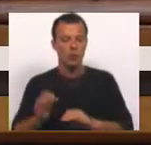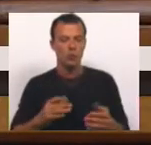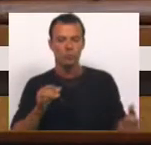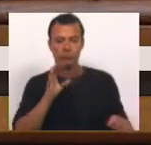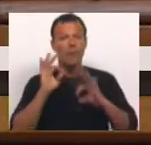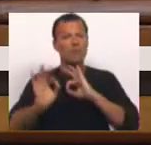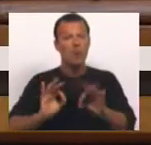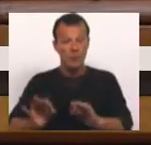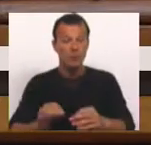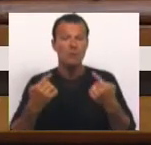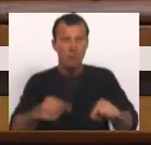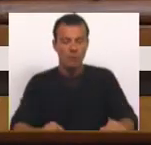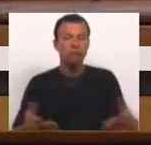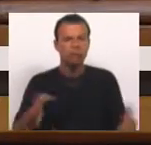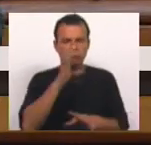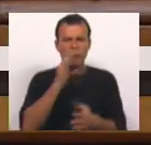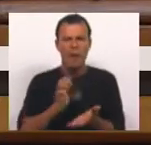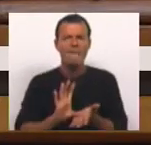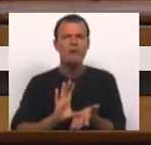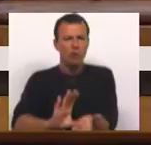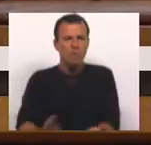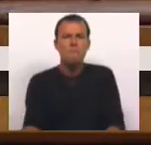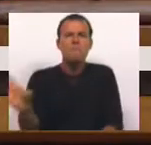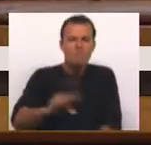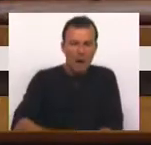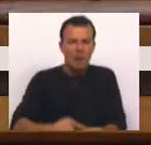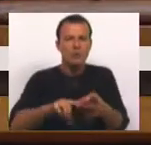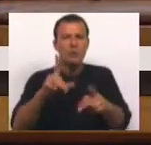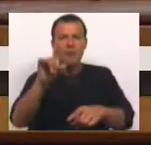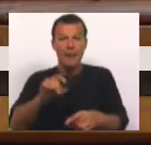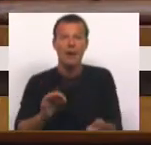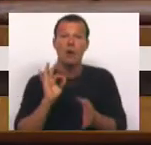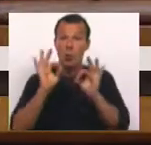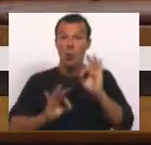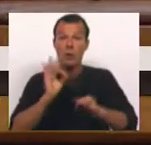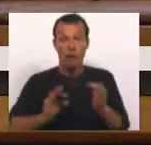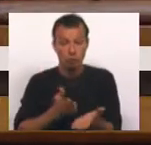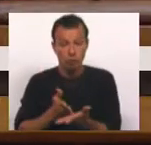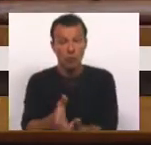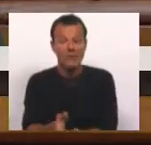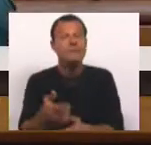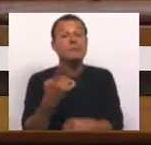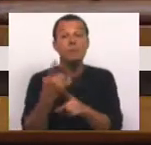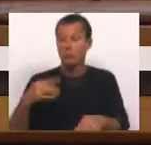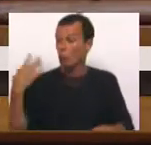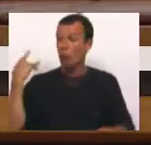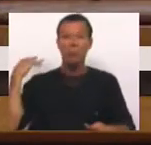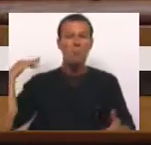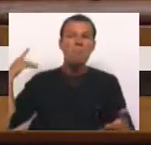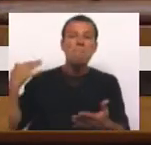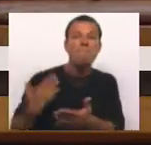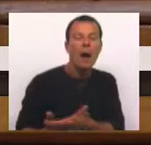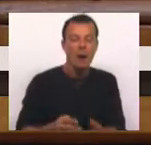Se não há maior investimento nesses cuidados, assim como nos cuidados continuados, é porque houve, ao longo dos tempos, quem trocasse